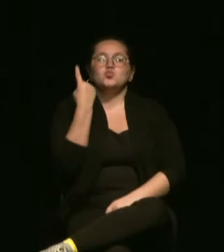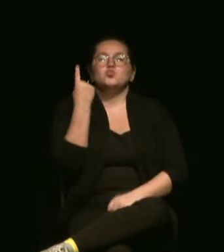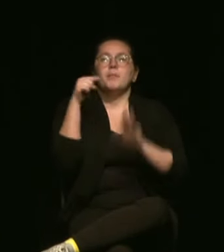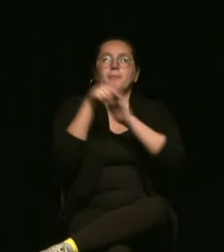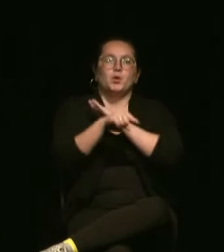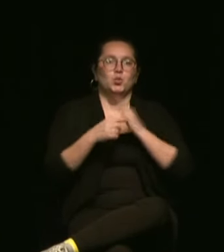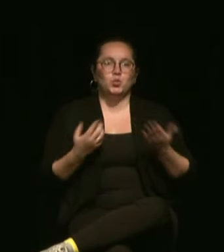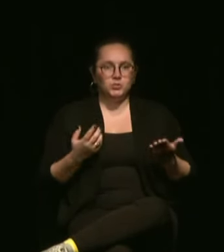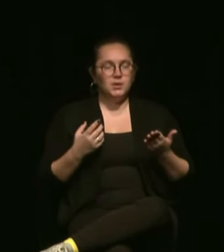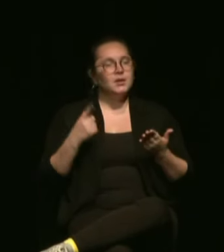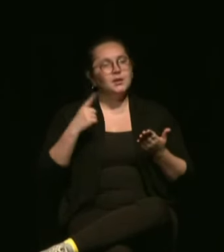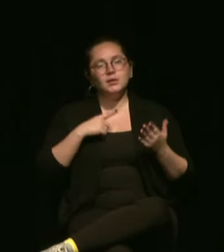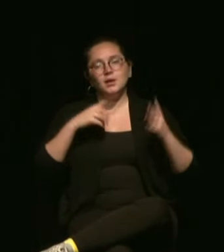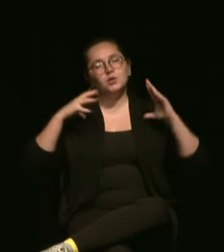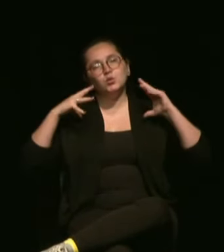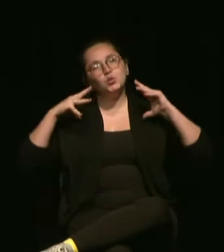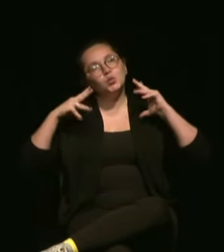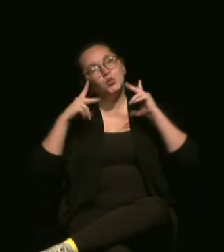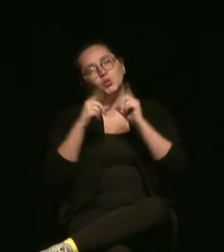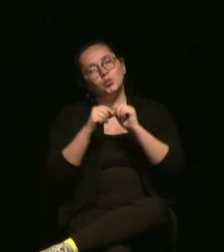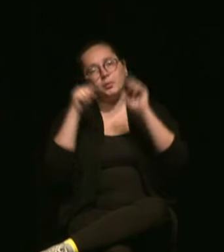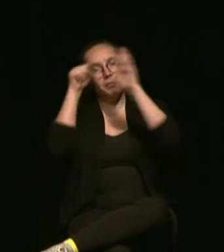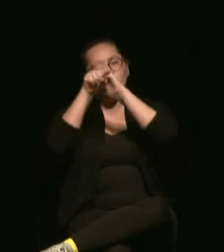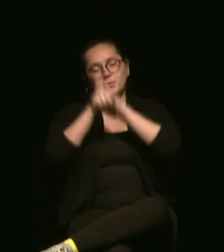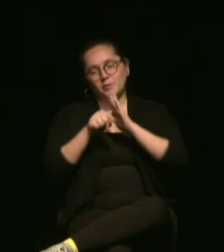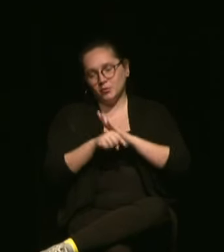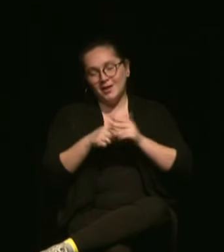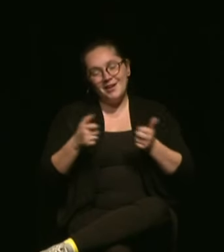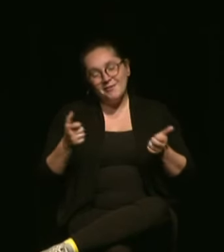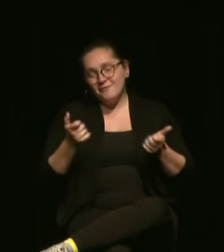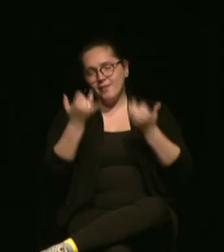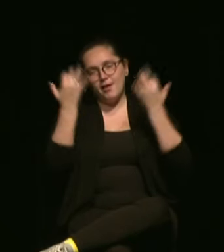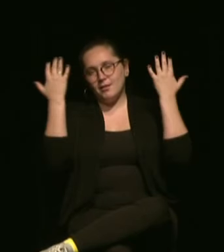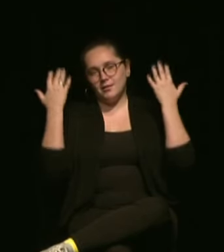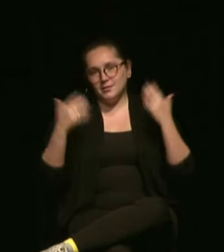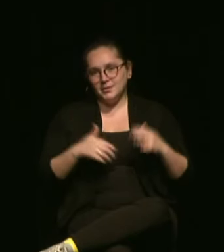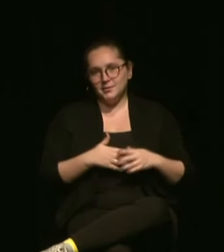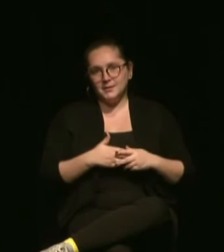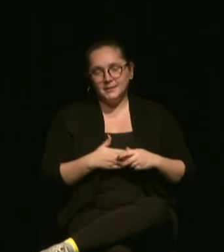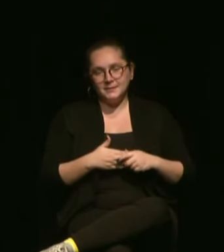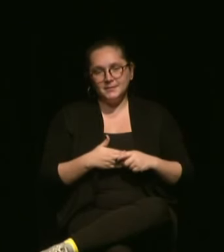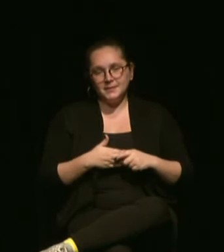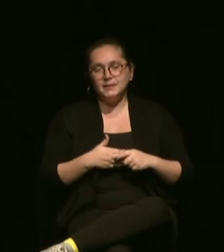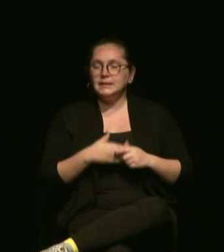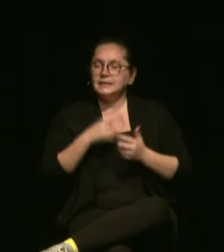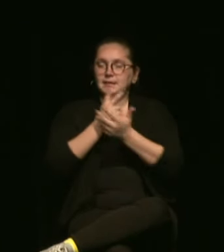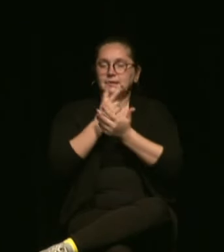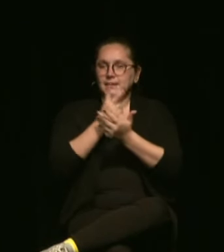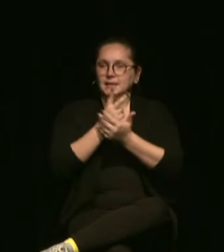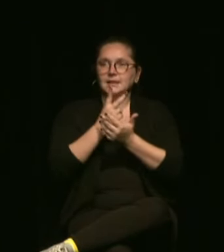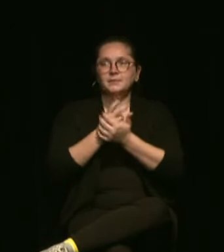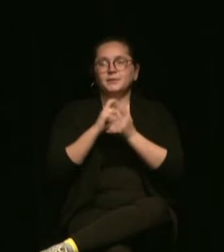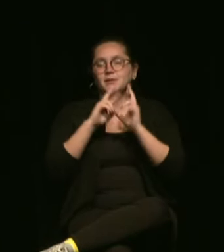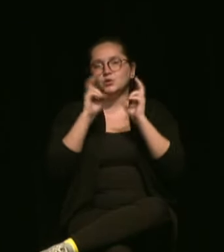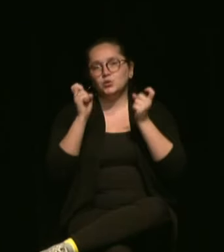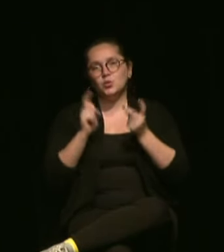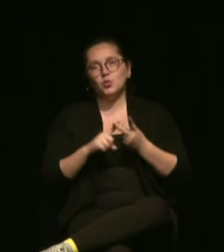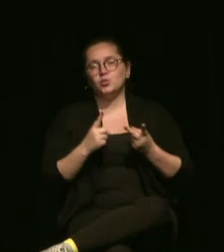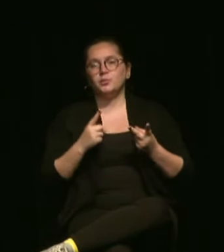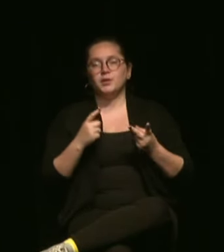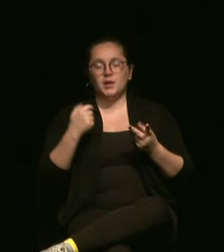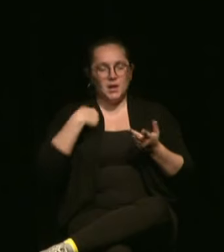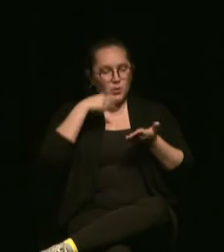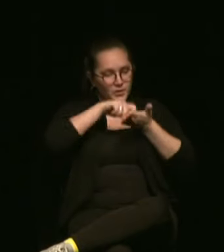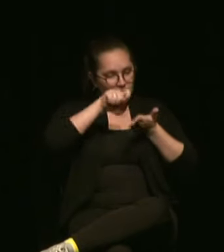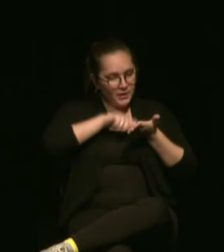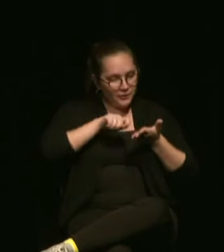não tem uma pergunta, tem todas as perguntas que eu adoraria poder fazer para ele sempre, né, sobre o que eu